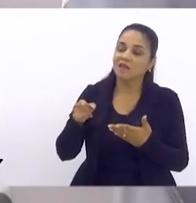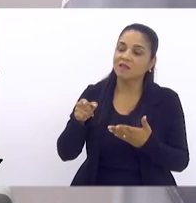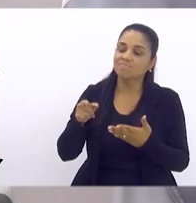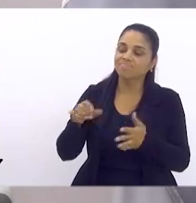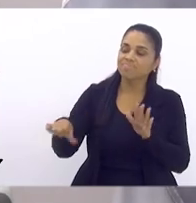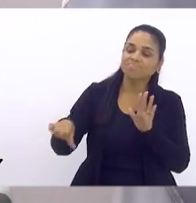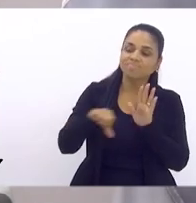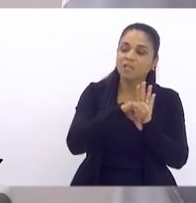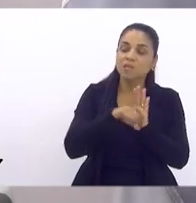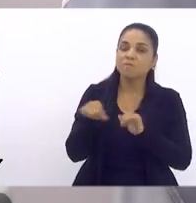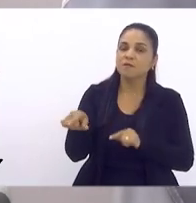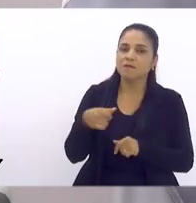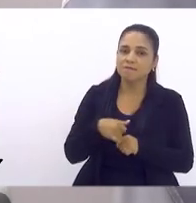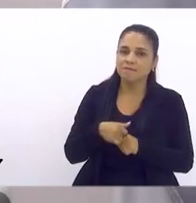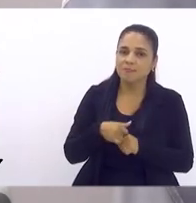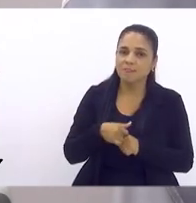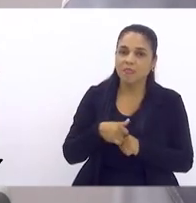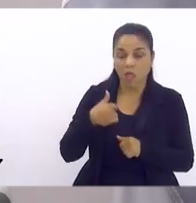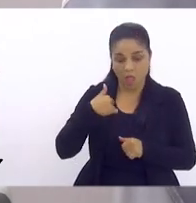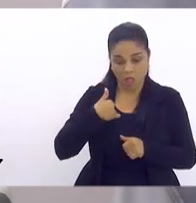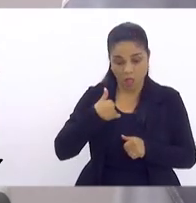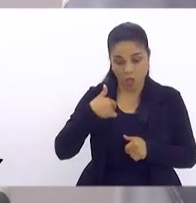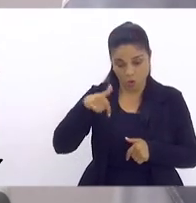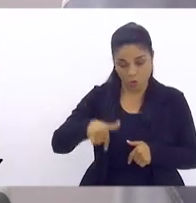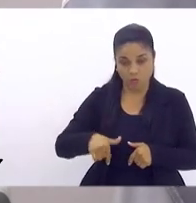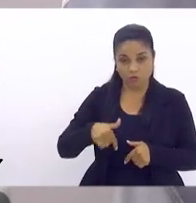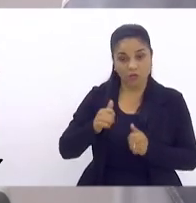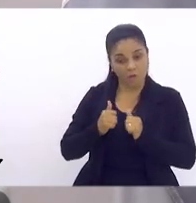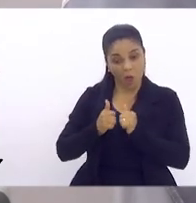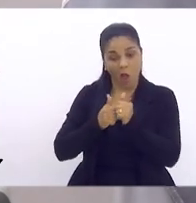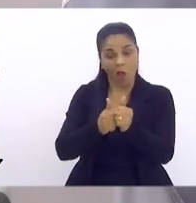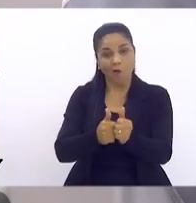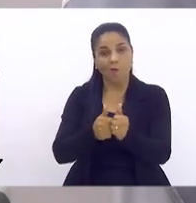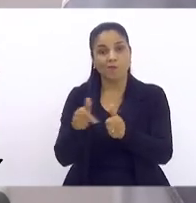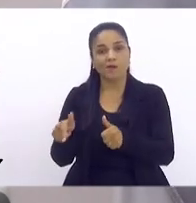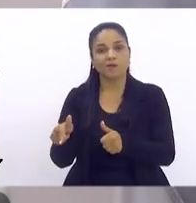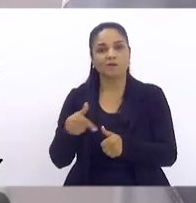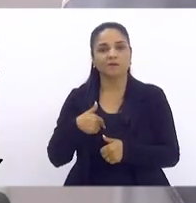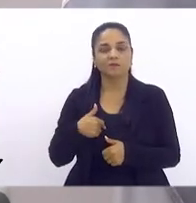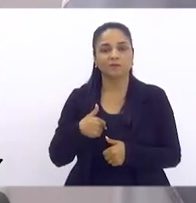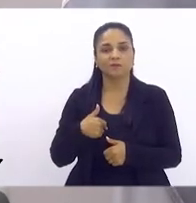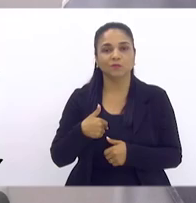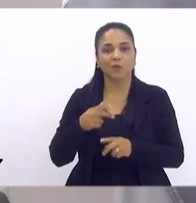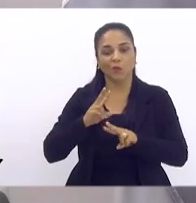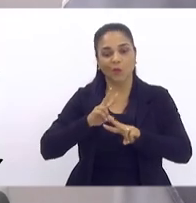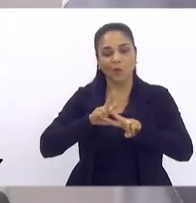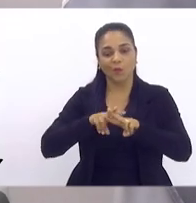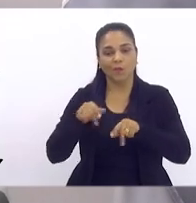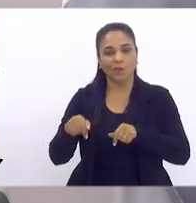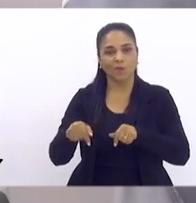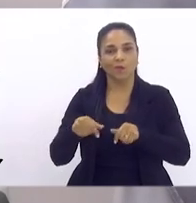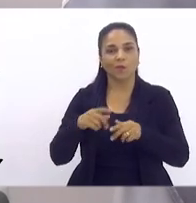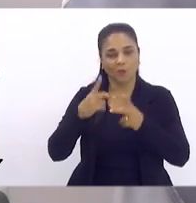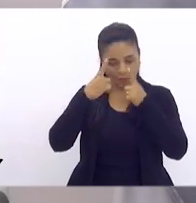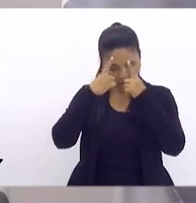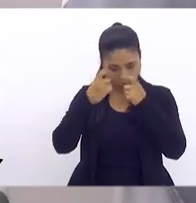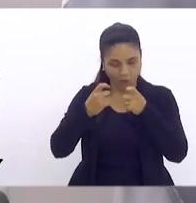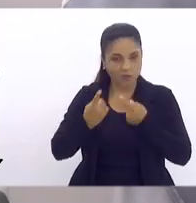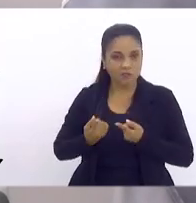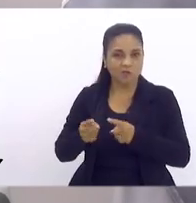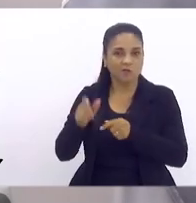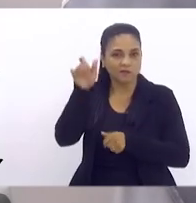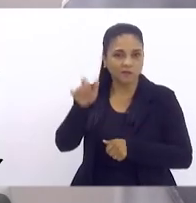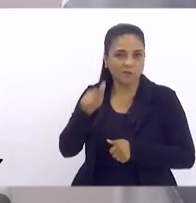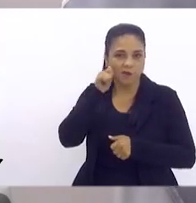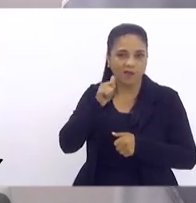criminosa e ele Diga que estava acompanhando o encaminhado agressor naquela audiência